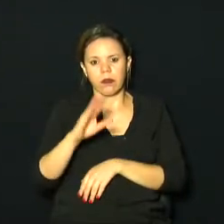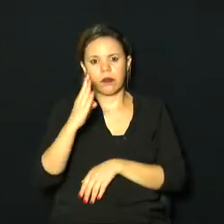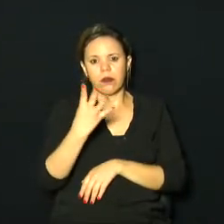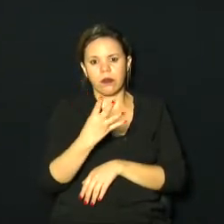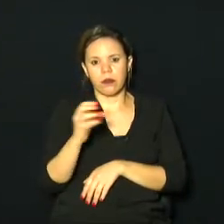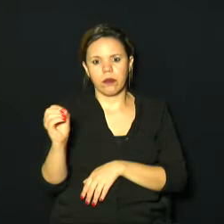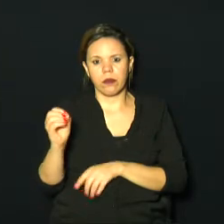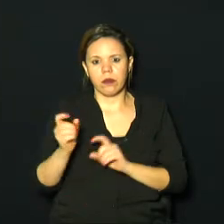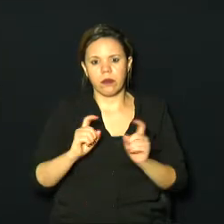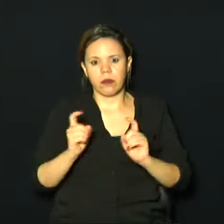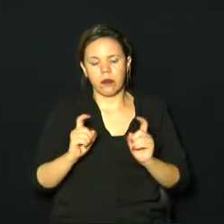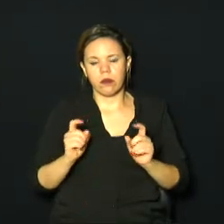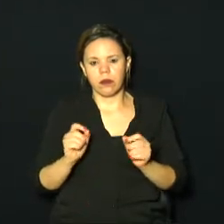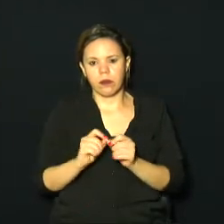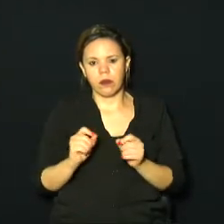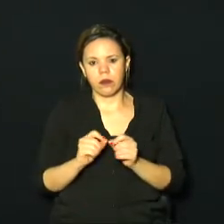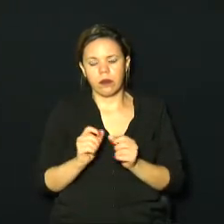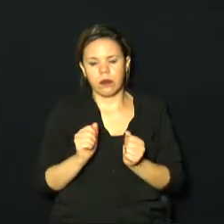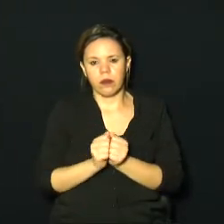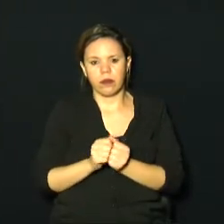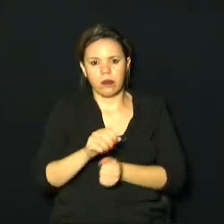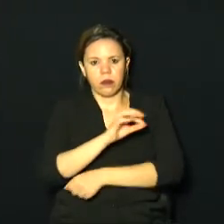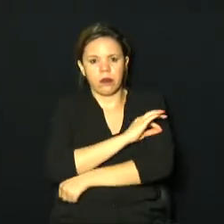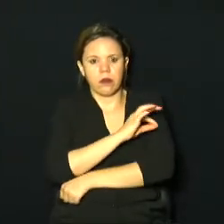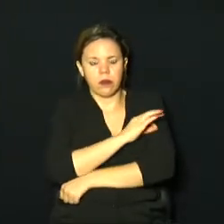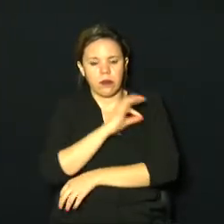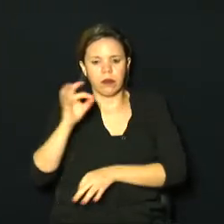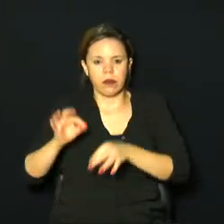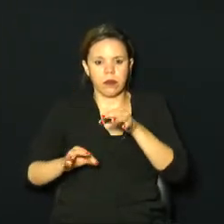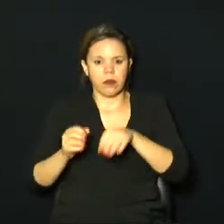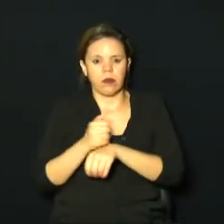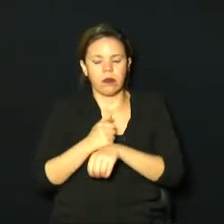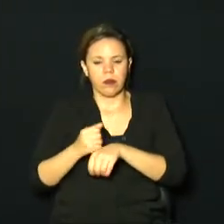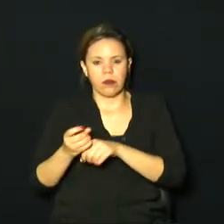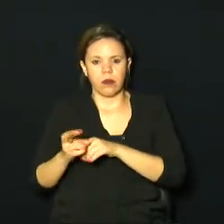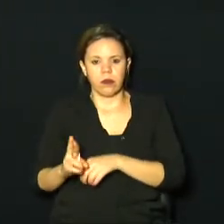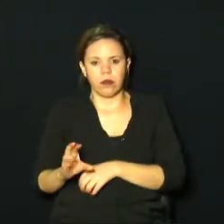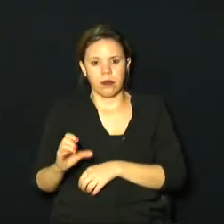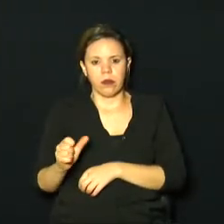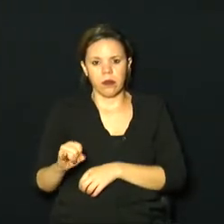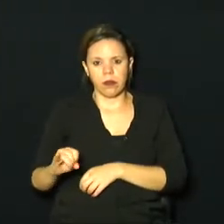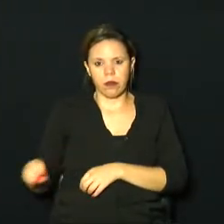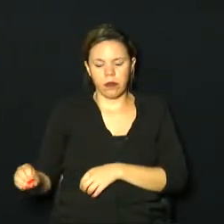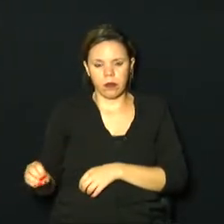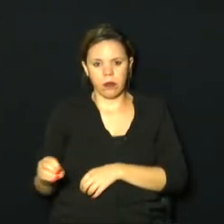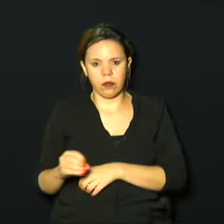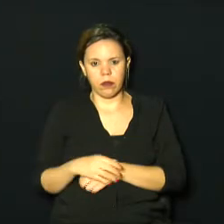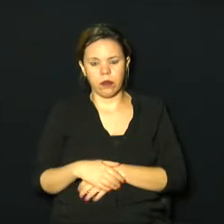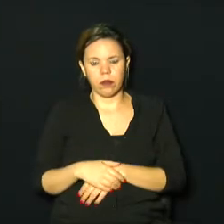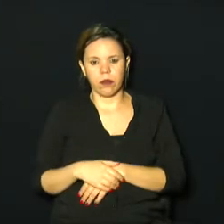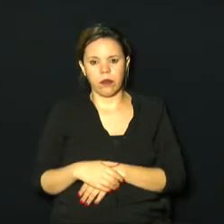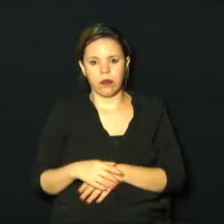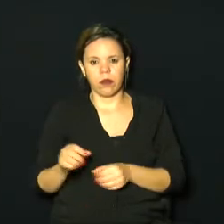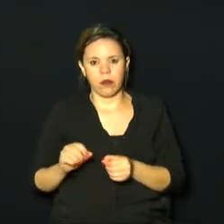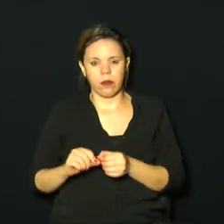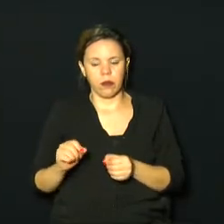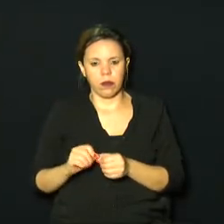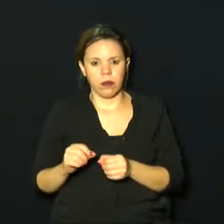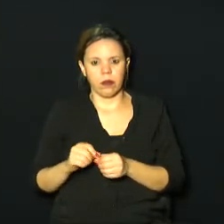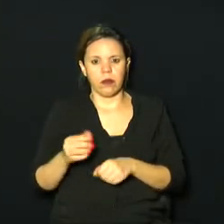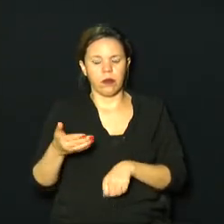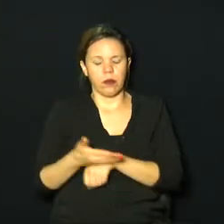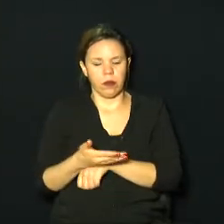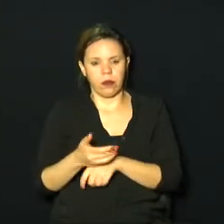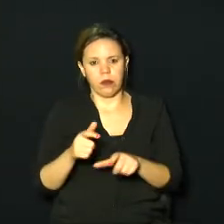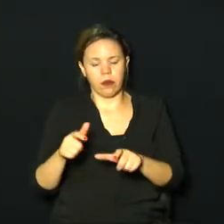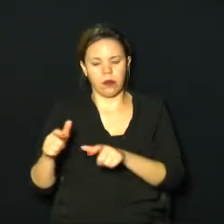que foram feitas com a prefeitura, com os juízes. O doutor Cássio tem uma postura, inclusive, de fazer, né, uma visita em loco,